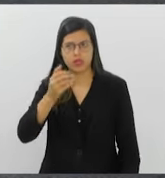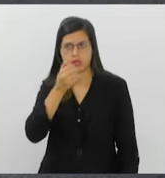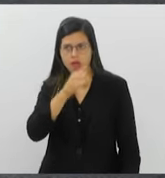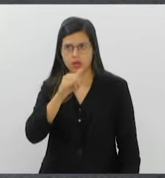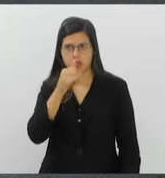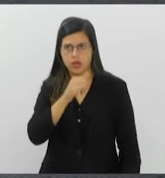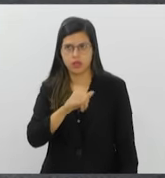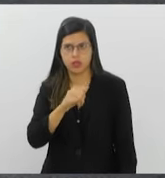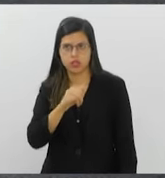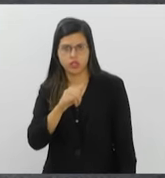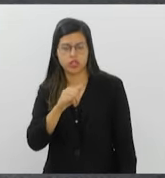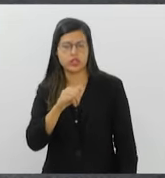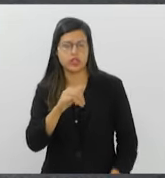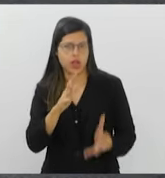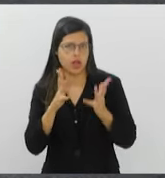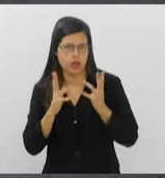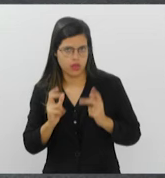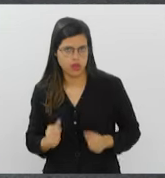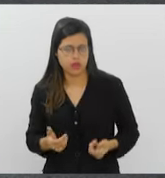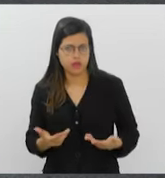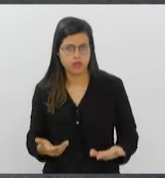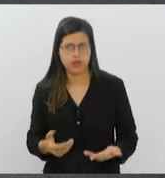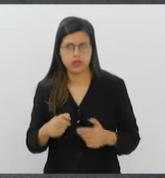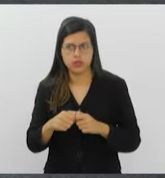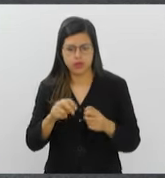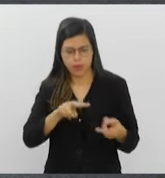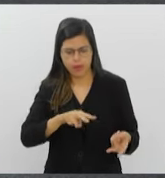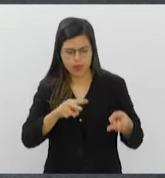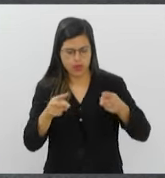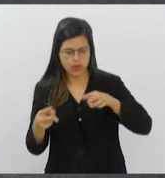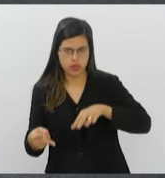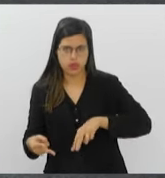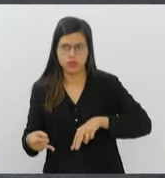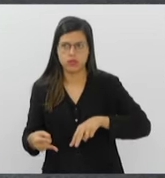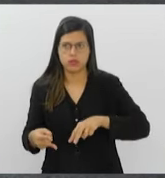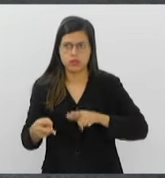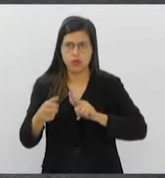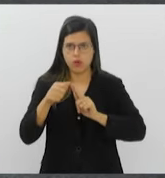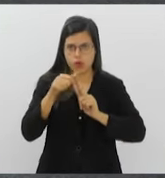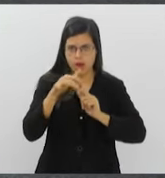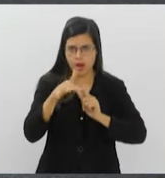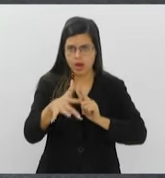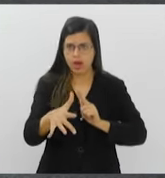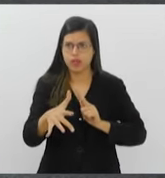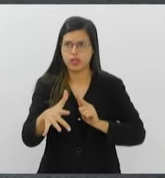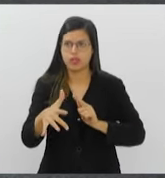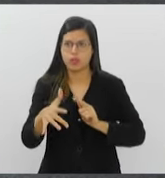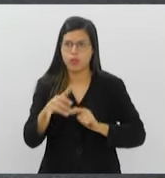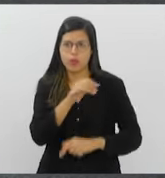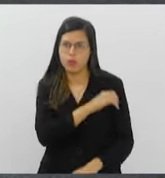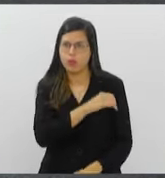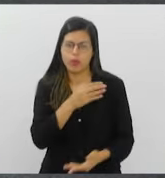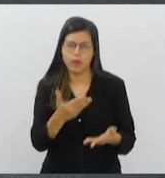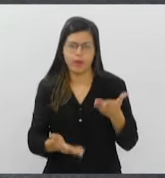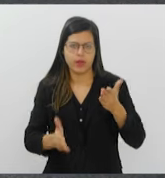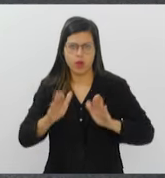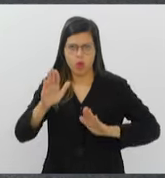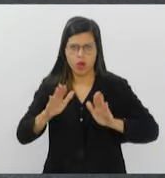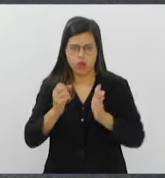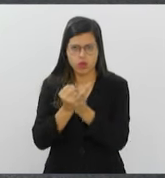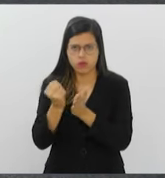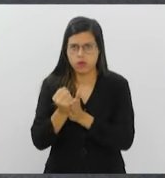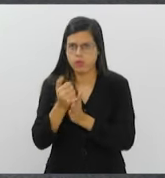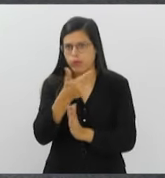Quem faz uma transição estimula o gás para o Rio não perder o leilão para os outros estados, mas garante